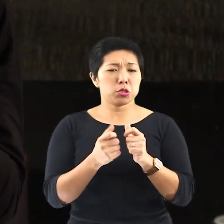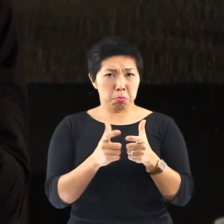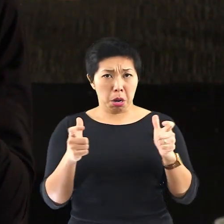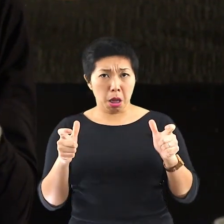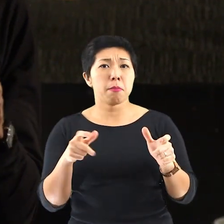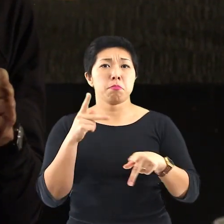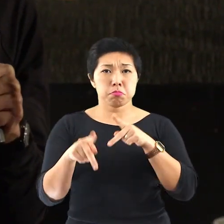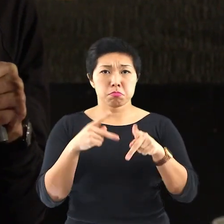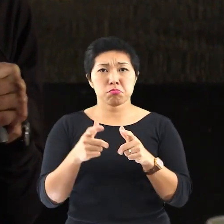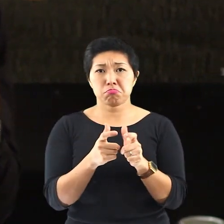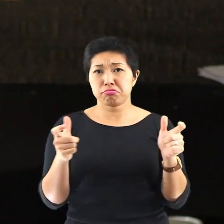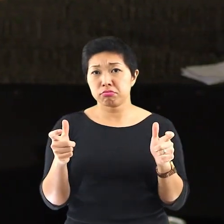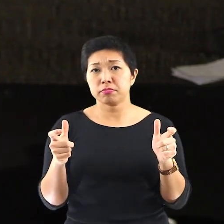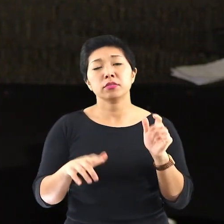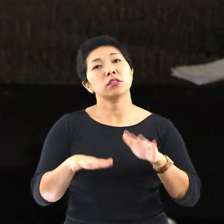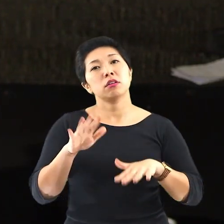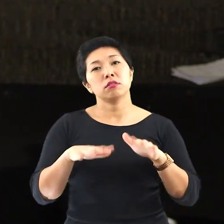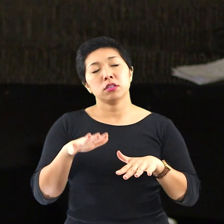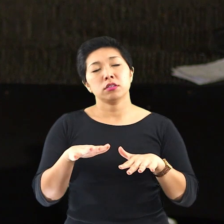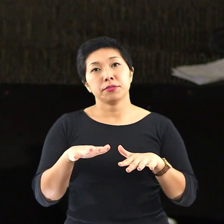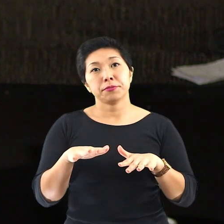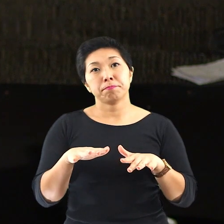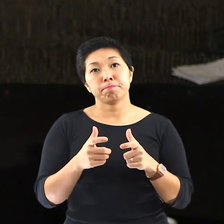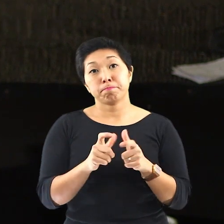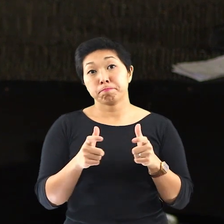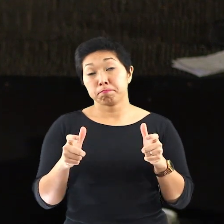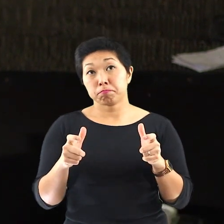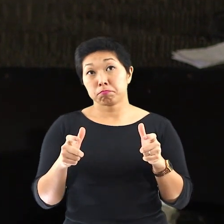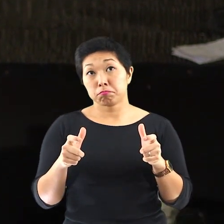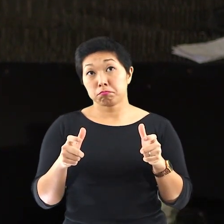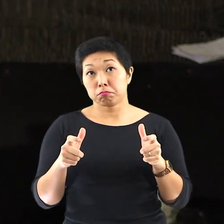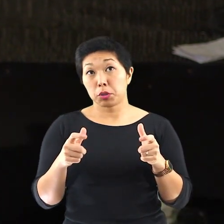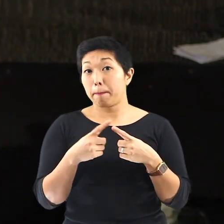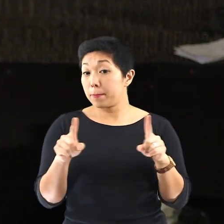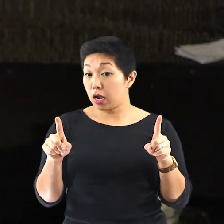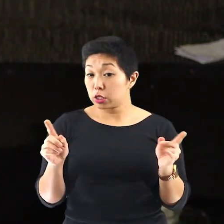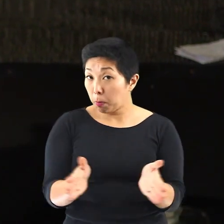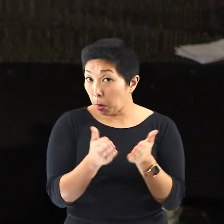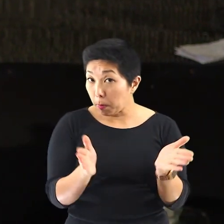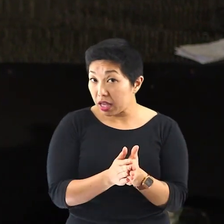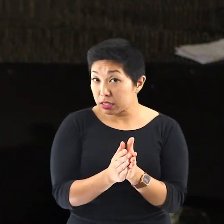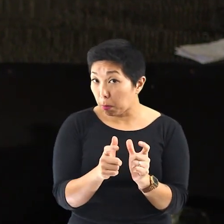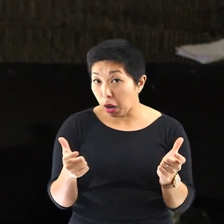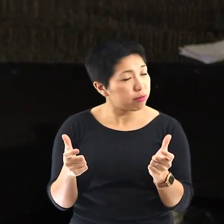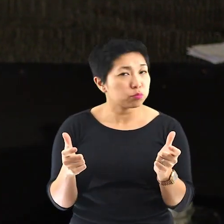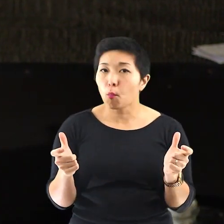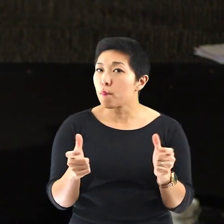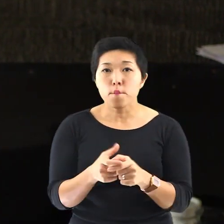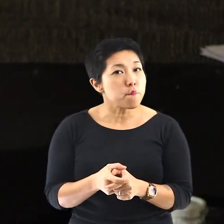aumentado bastante, se estima que está aumentando bastante, sem aumento da pobreza,